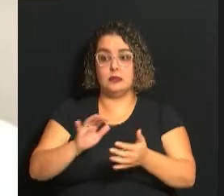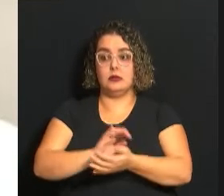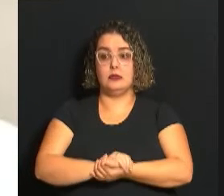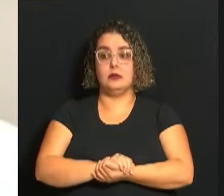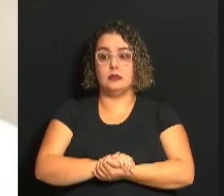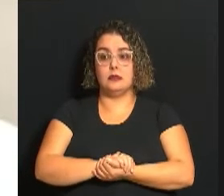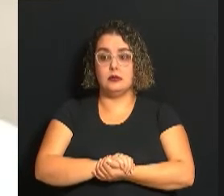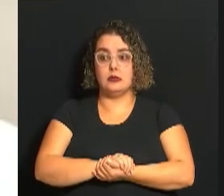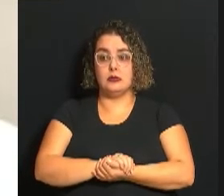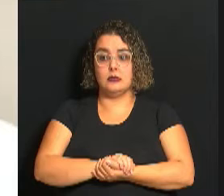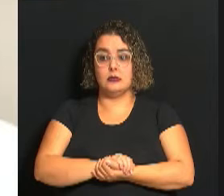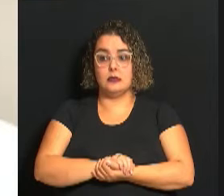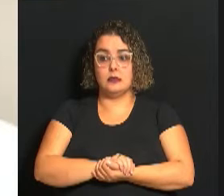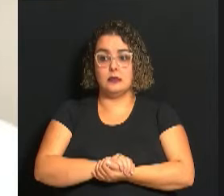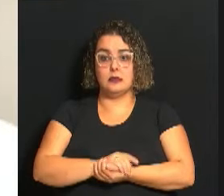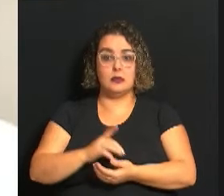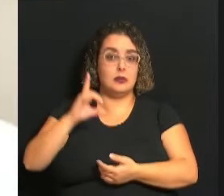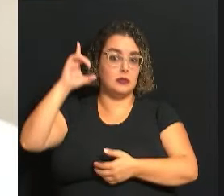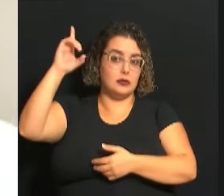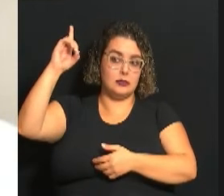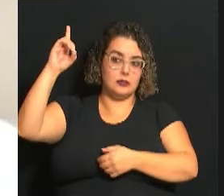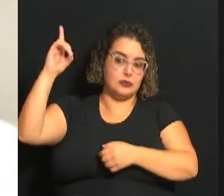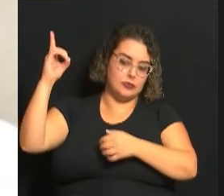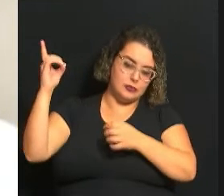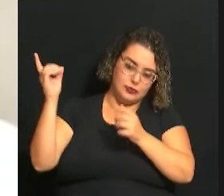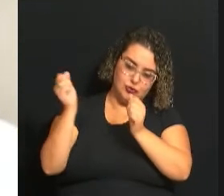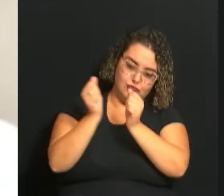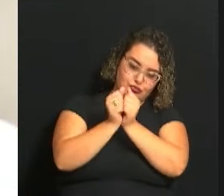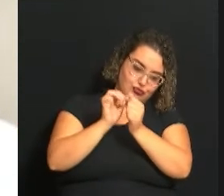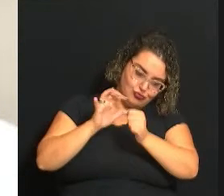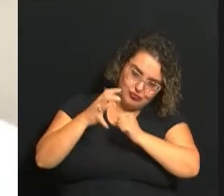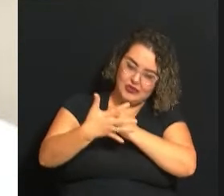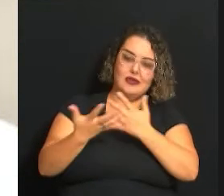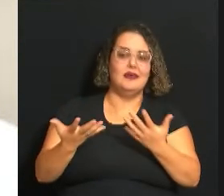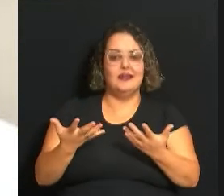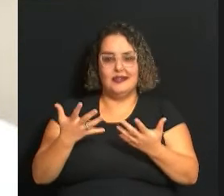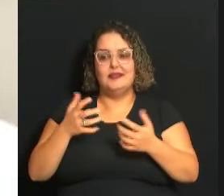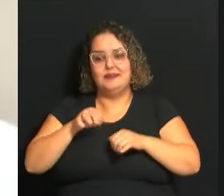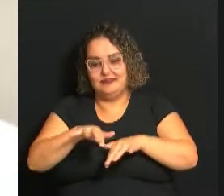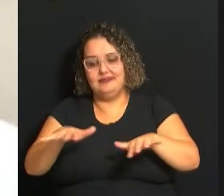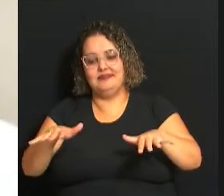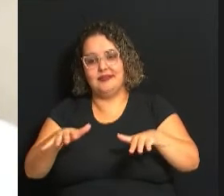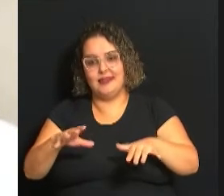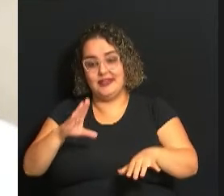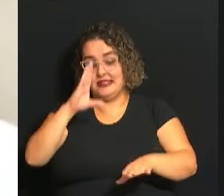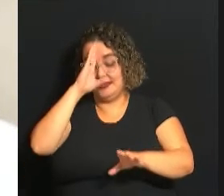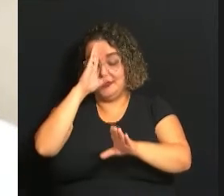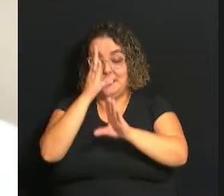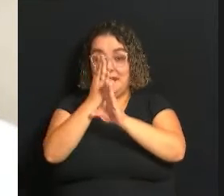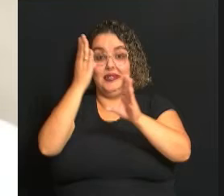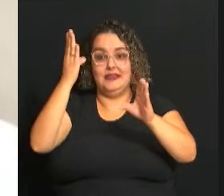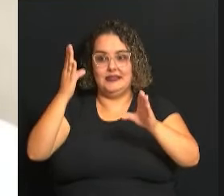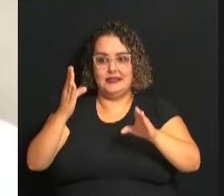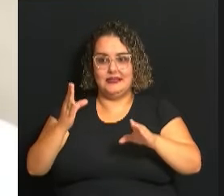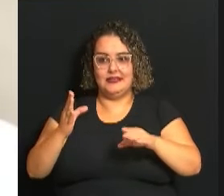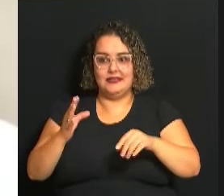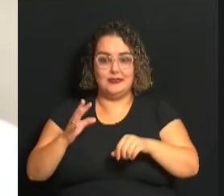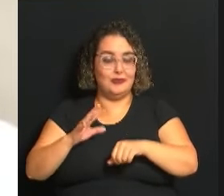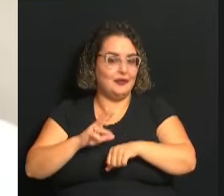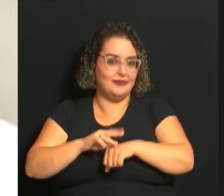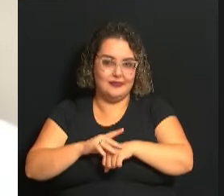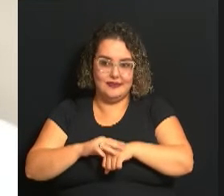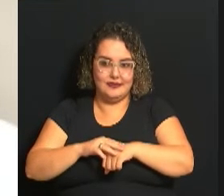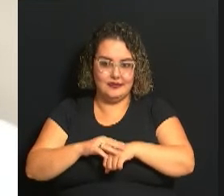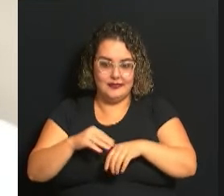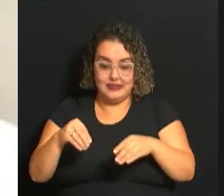E eu falo que Deus já me colocou em pandemia junto com a descoberta da doença, porque assim eu já ia ficar em casa de qualquer jeito, senão eu ia surtar,